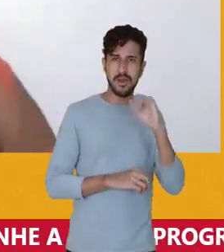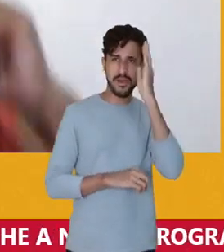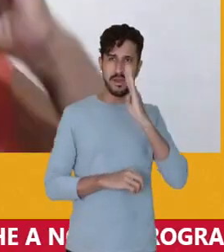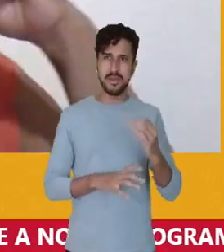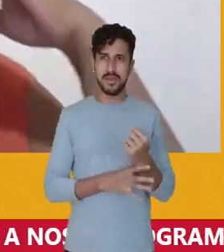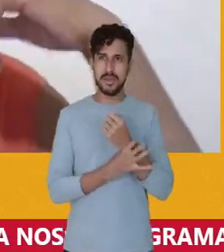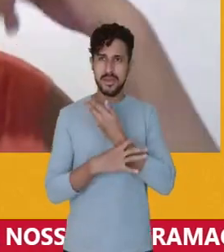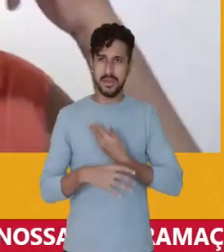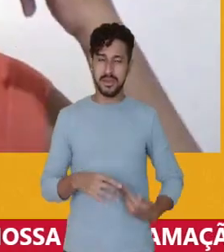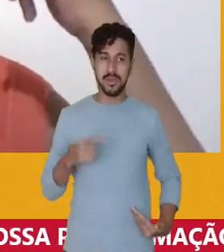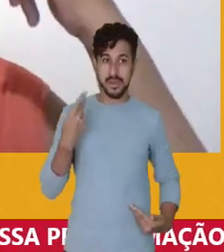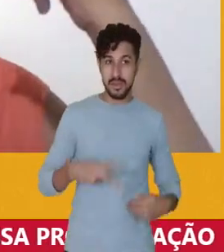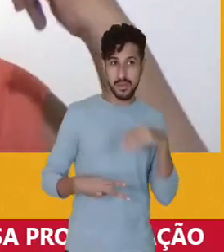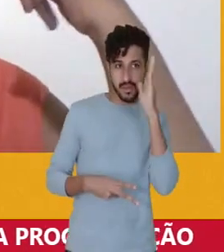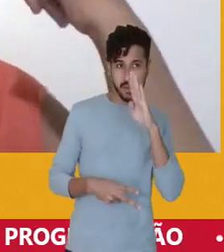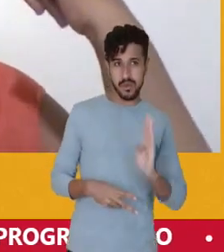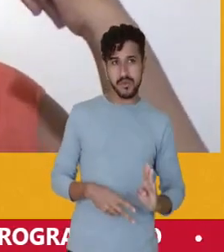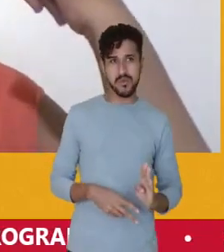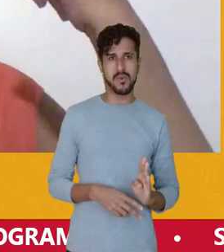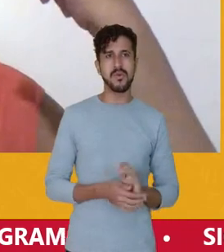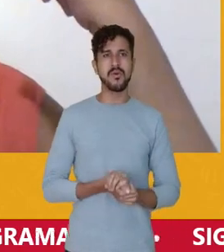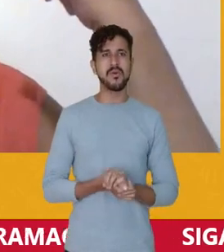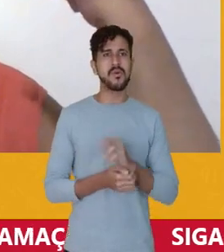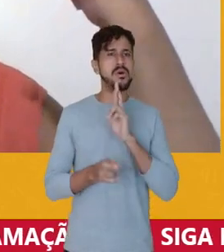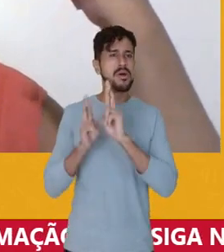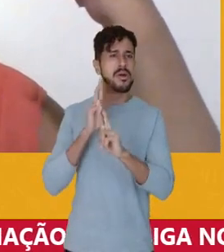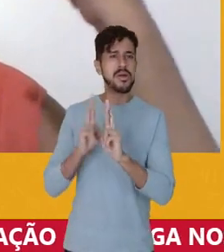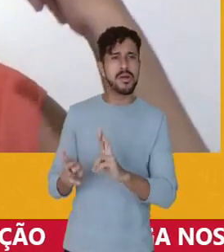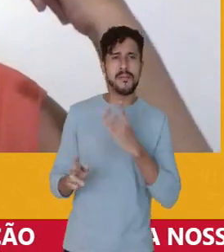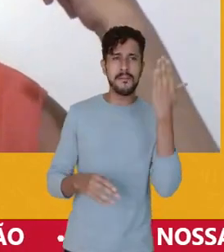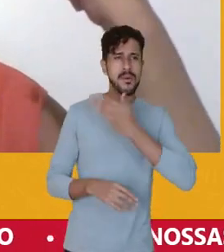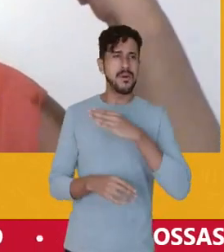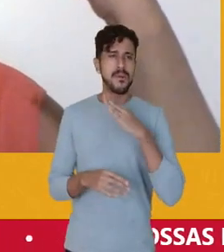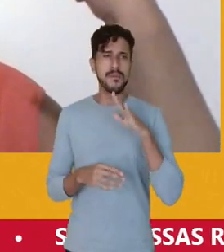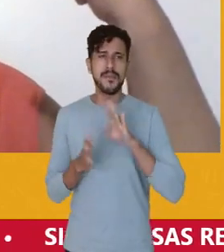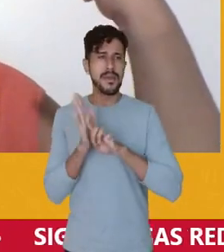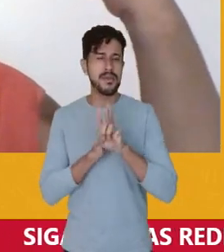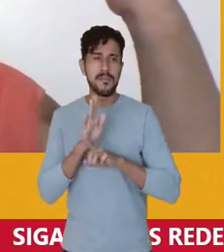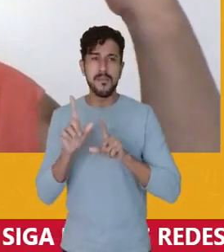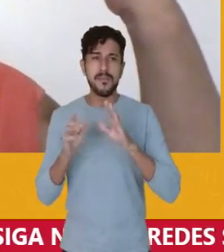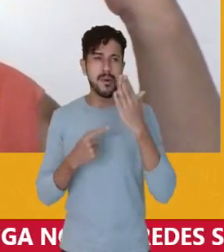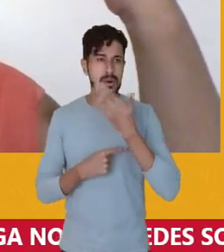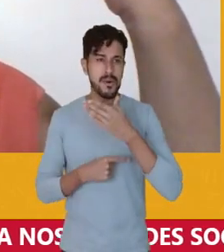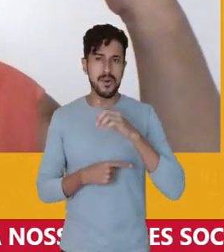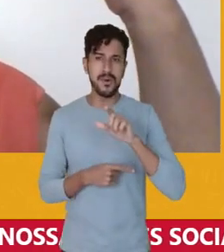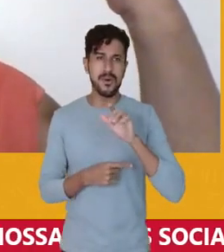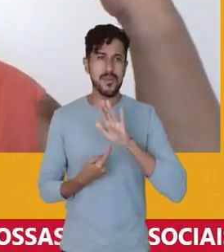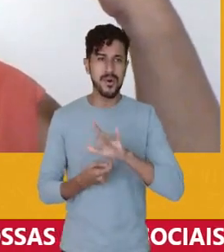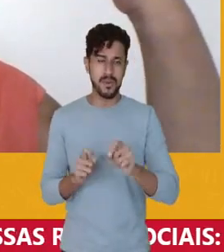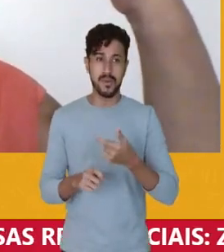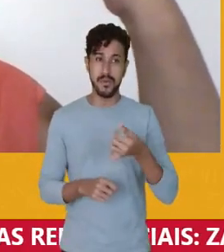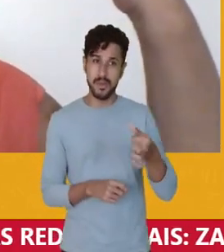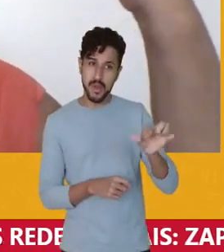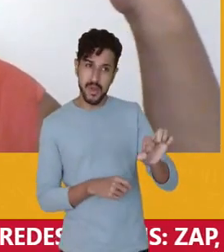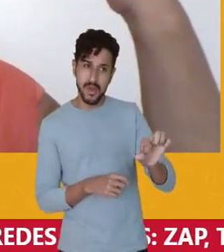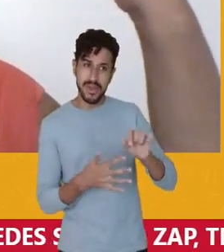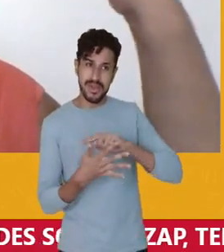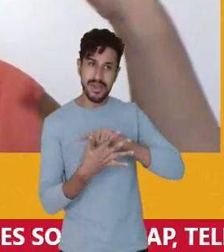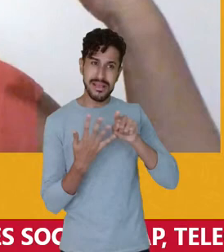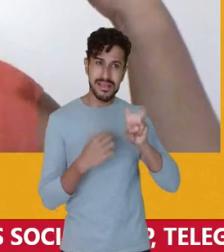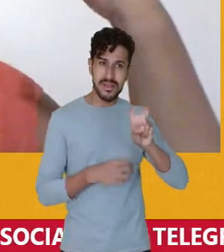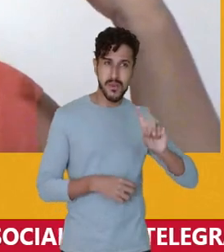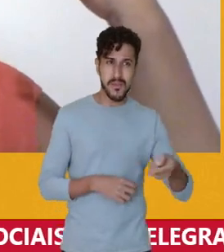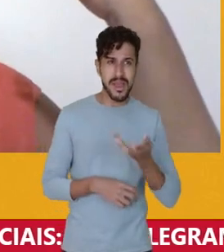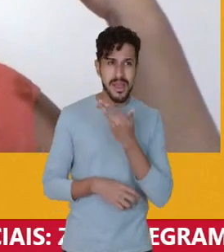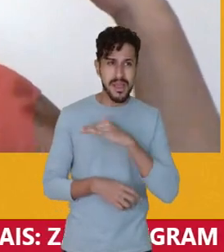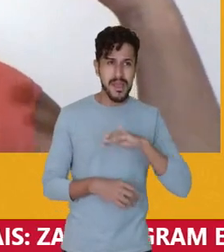Pública do Brasil. Os resultados demonstraram que em 2019, 5.000